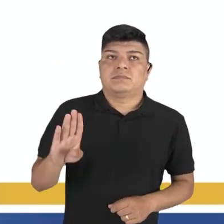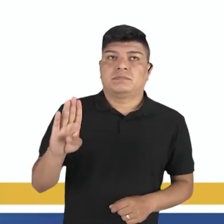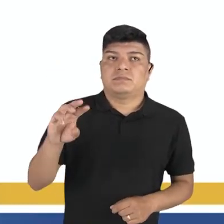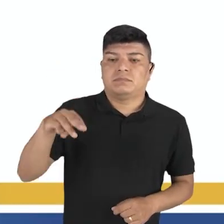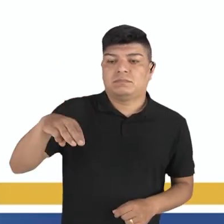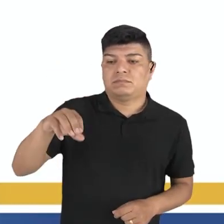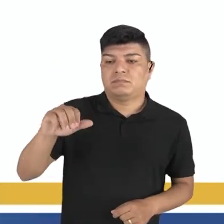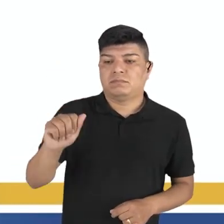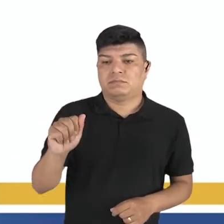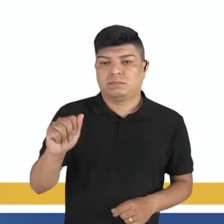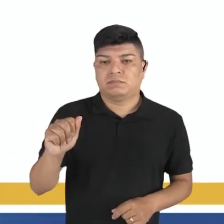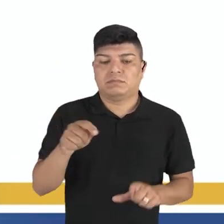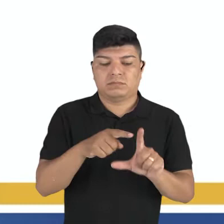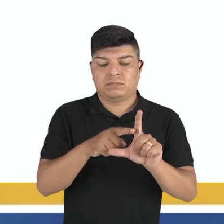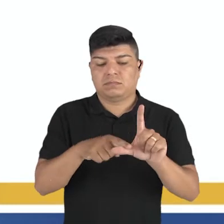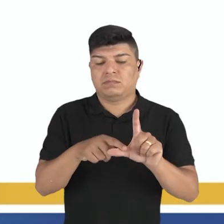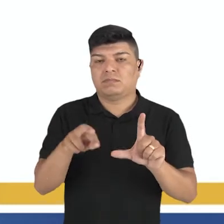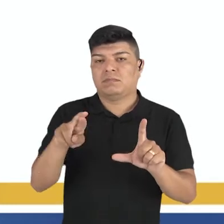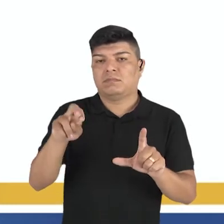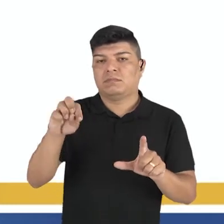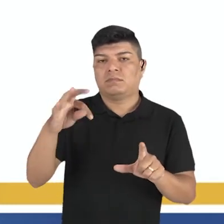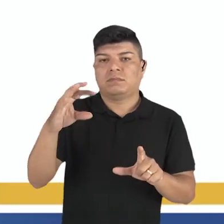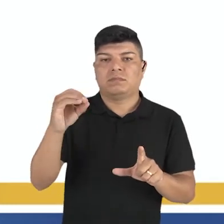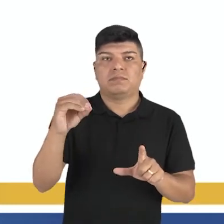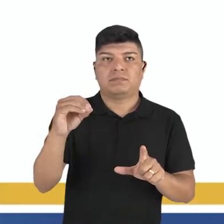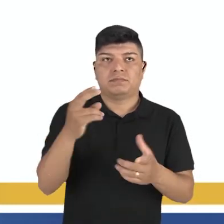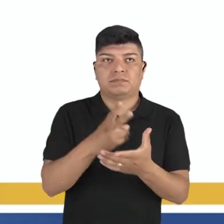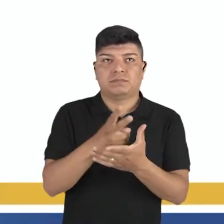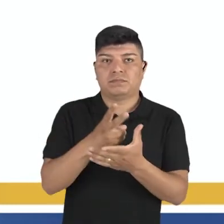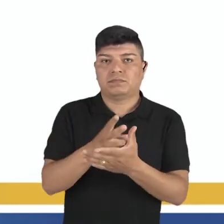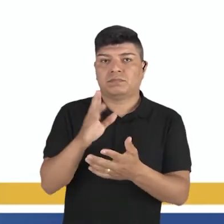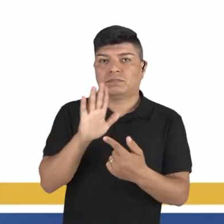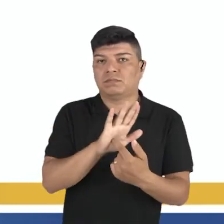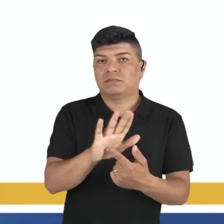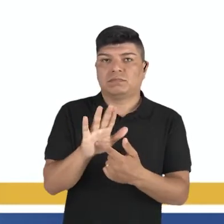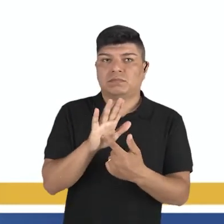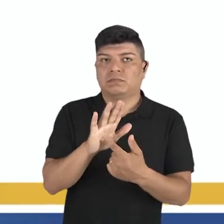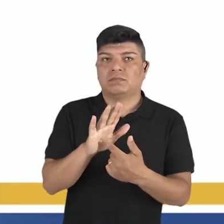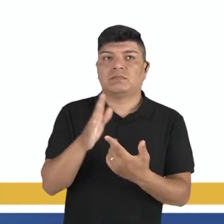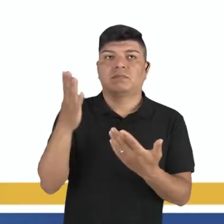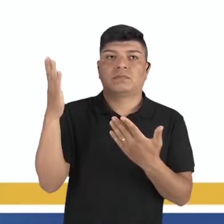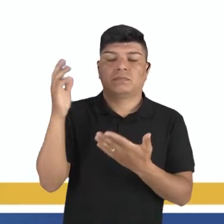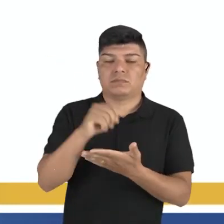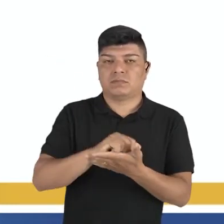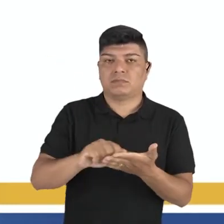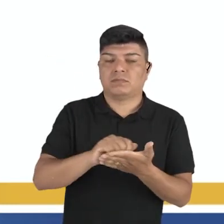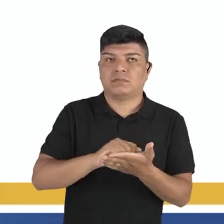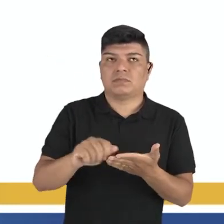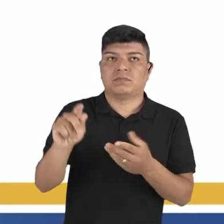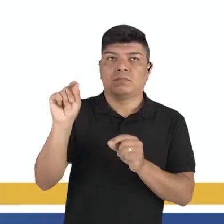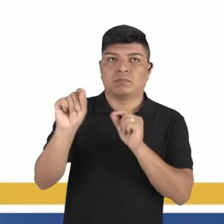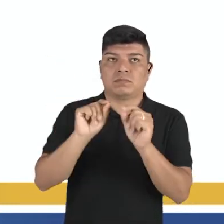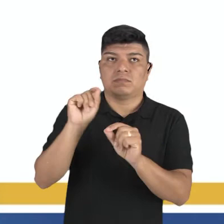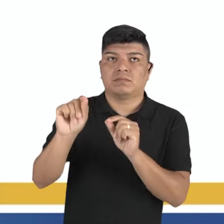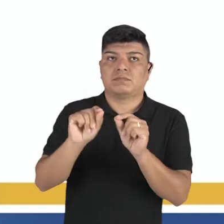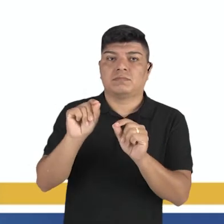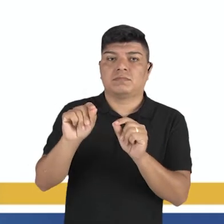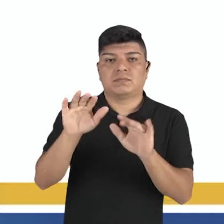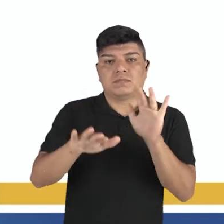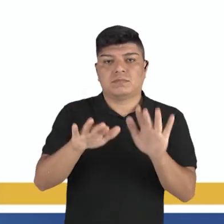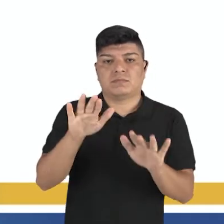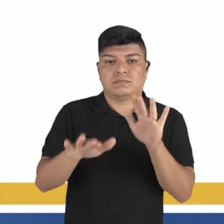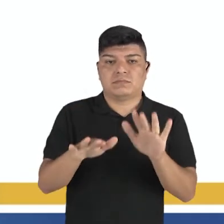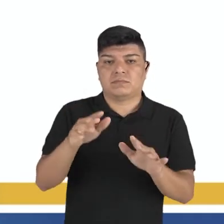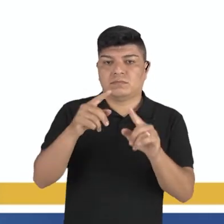reto. Os ângulos retos de uma figura geométrica serão indicados com essa notação, que foi aquela questão que eu estava falando para vocês, que geralmente